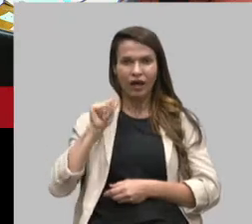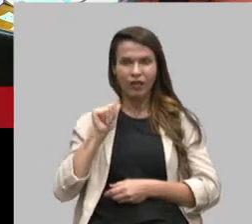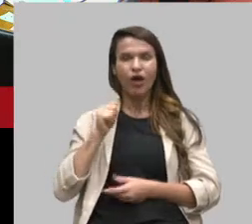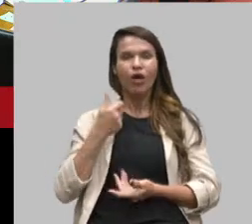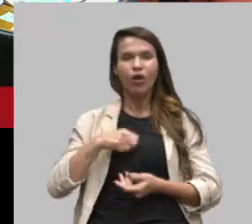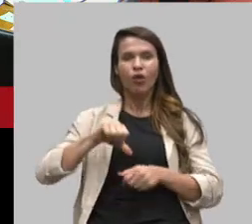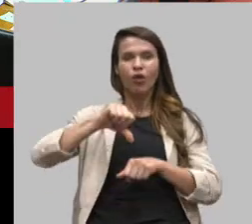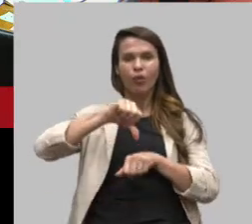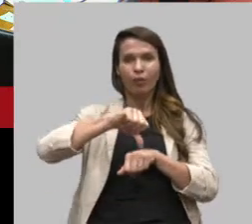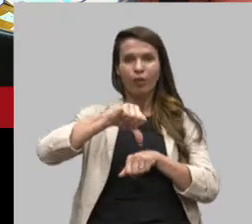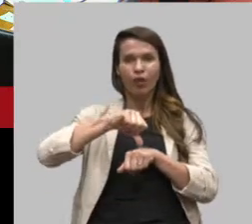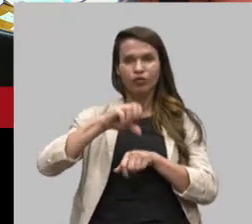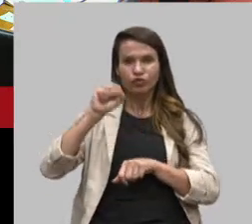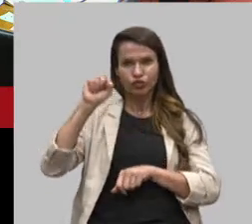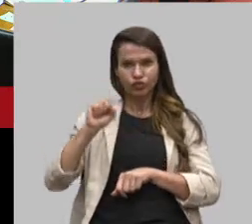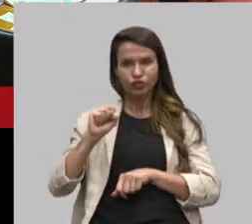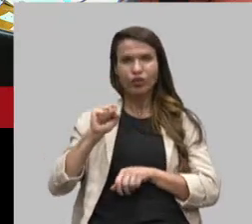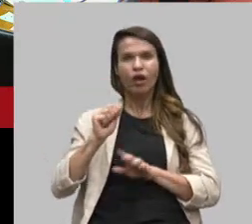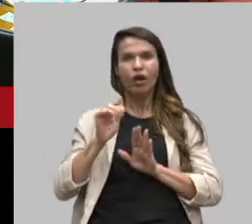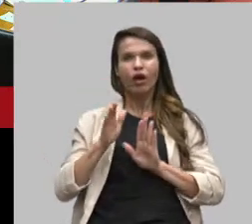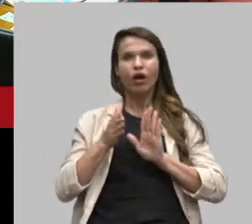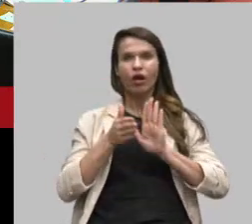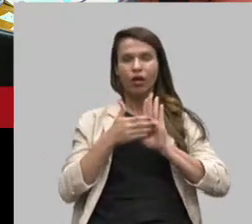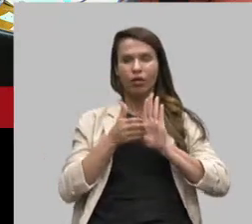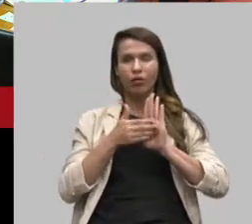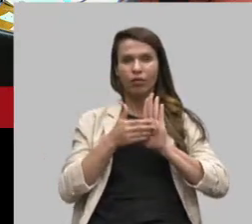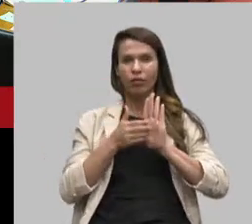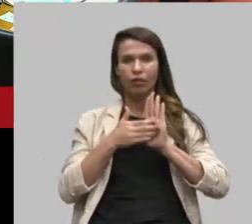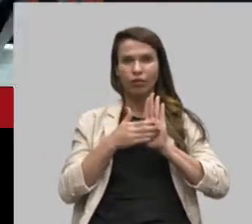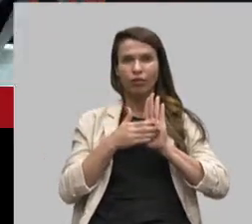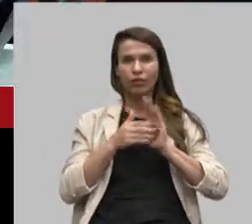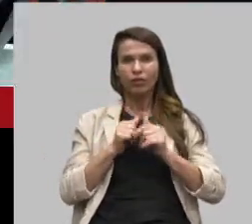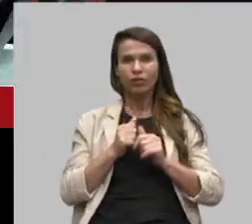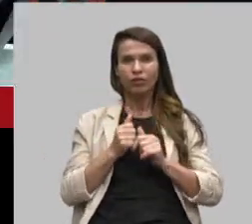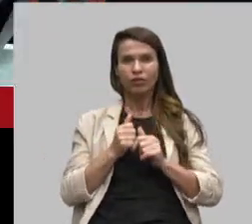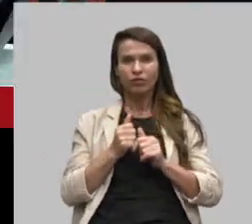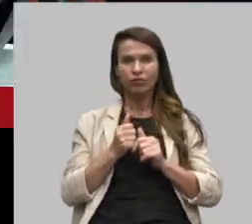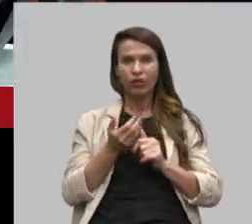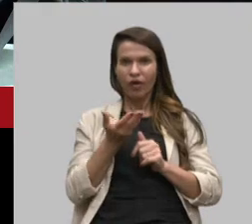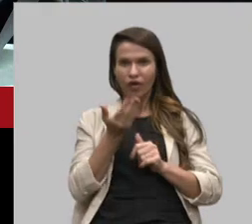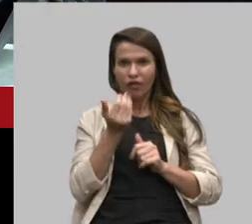Sul a proposta gente vem pro microfone aqui do meio para ficar mais